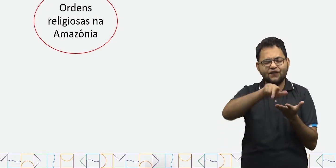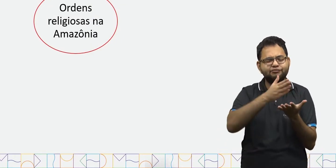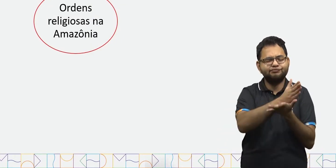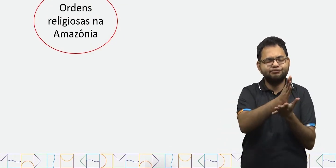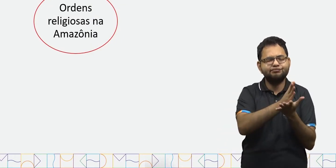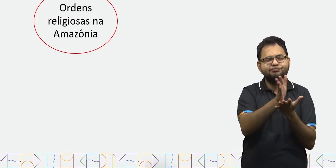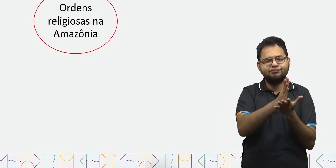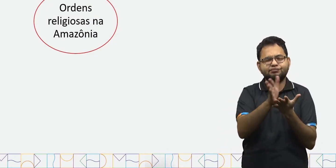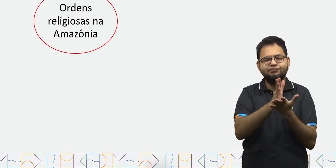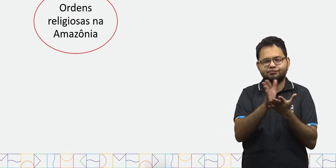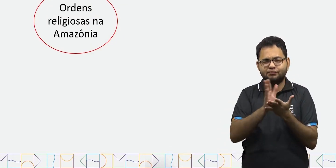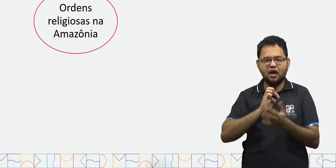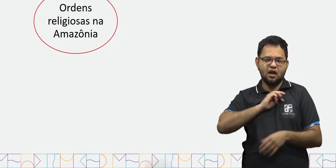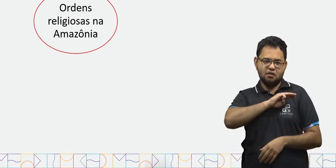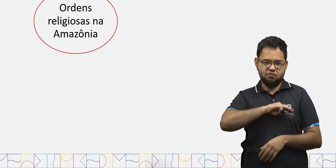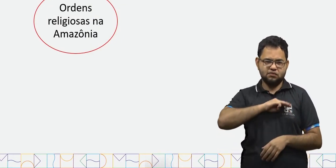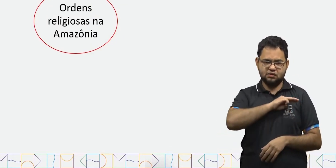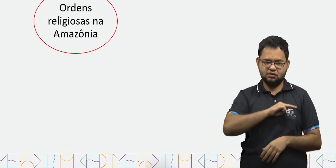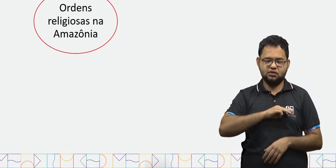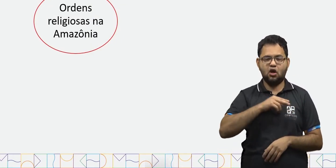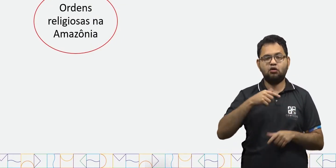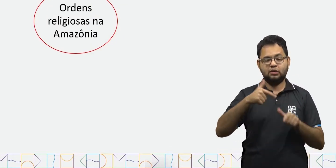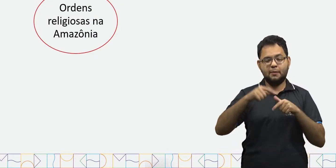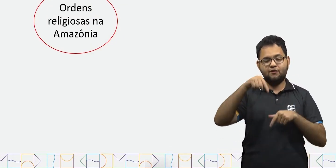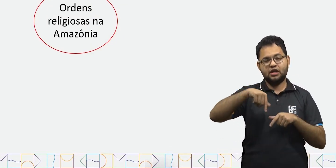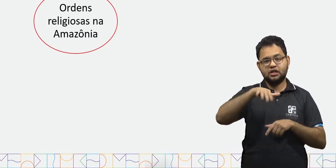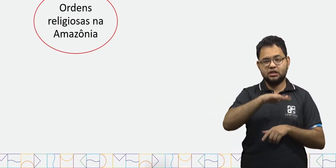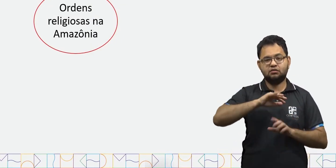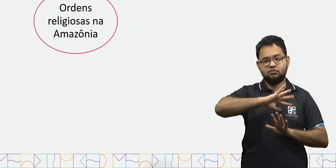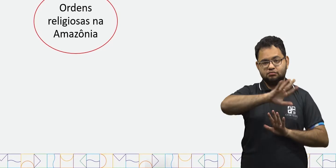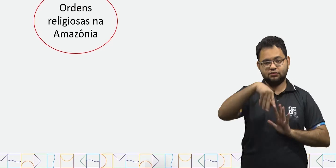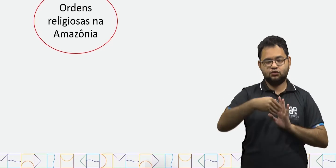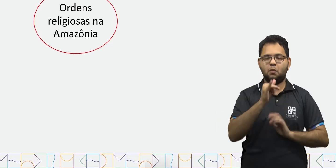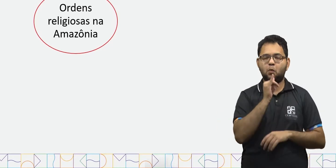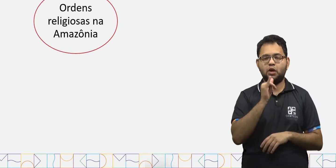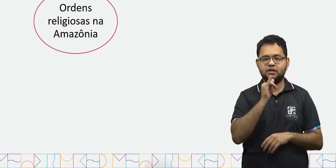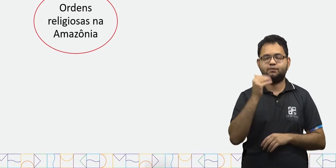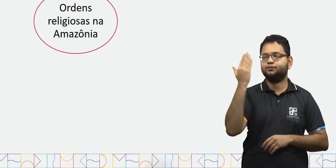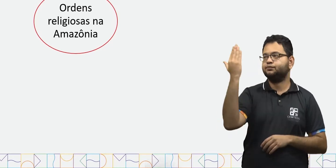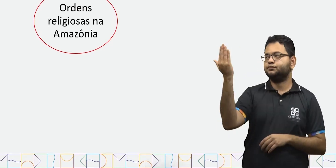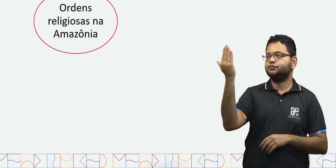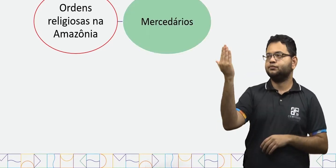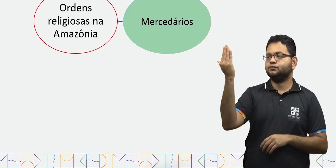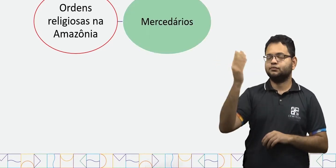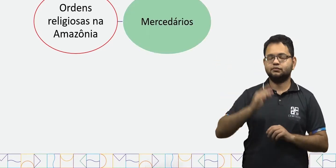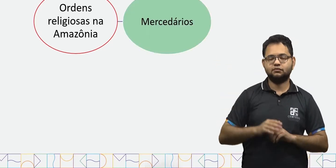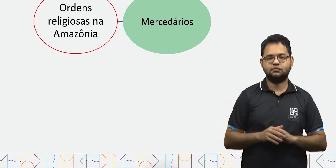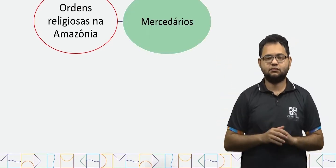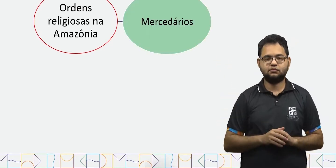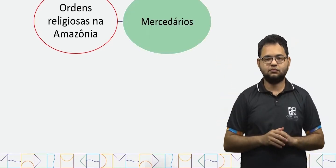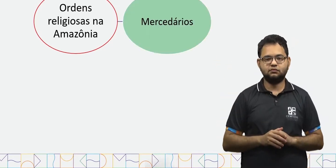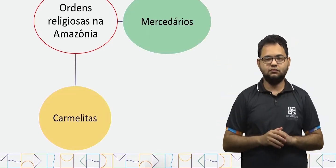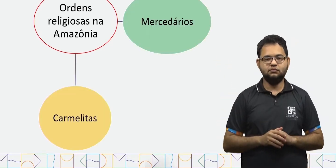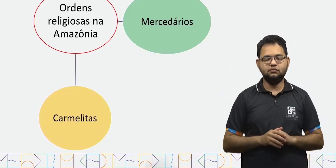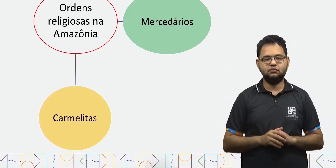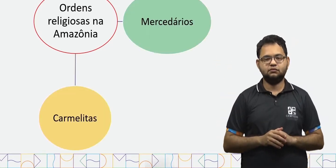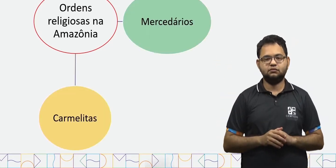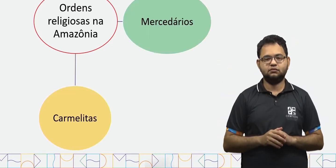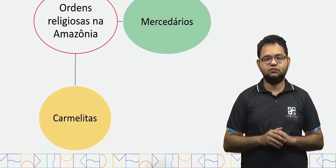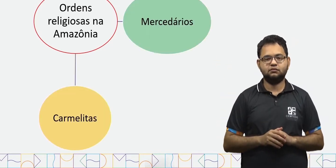ordens religiosas trabalhando em missões na Amazônia. Entre elas, os franciscanos, os mercedários,